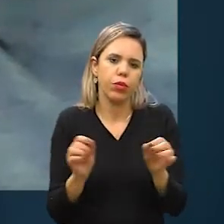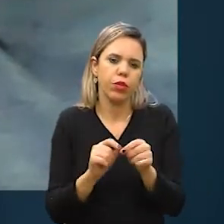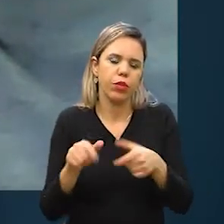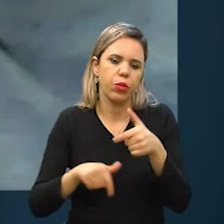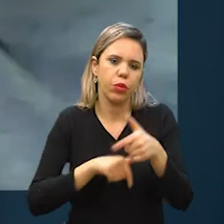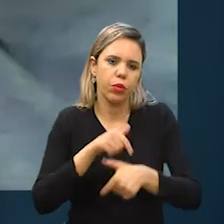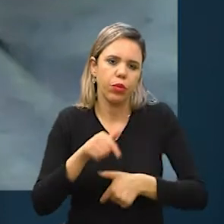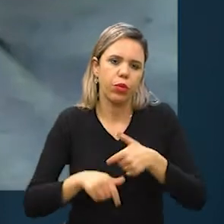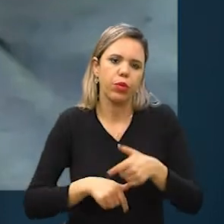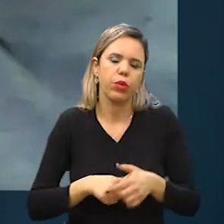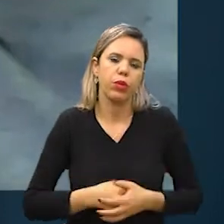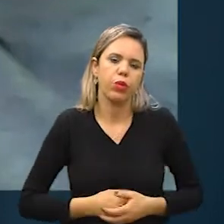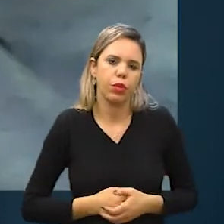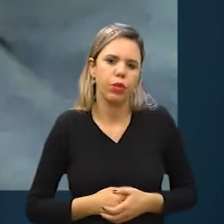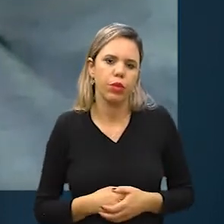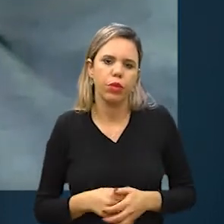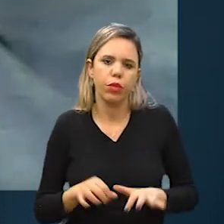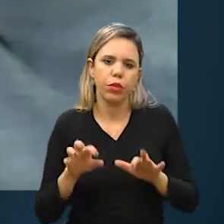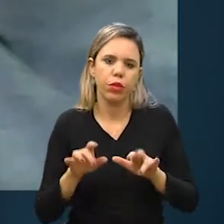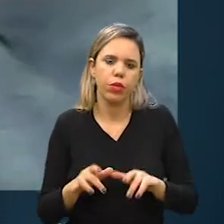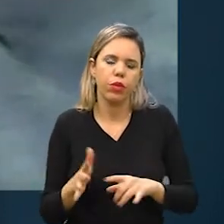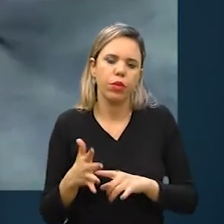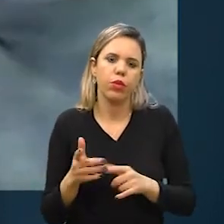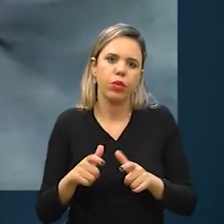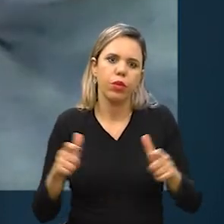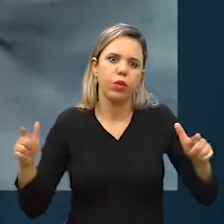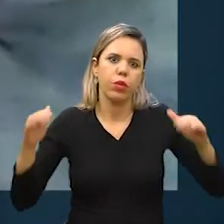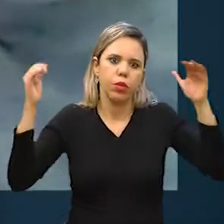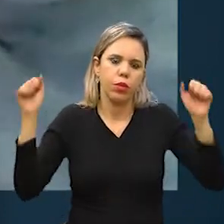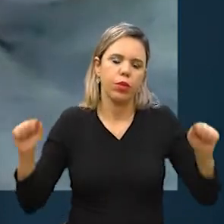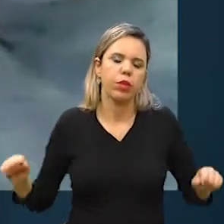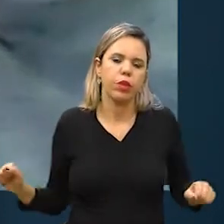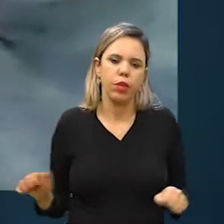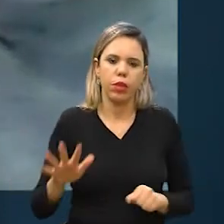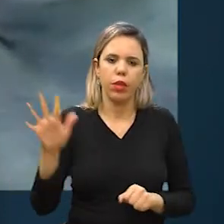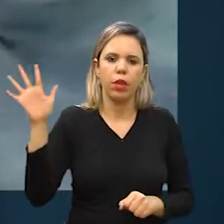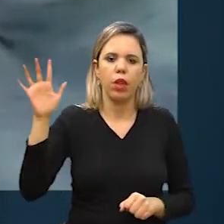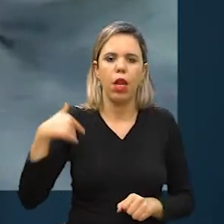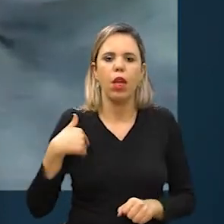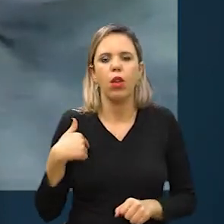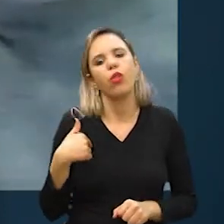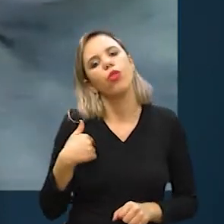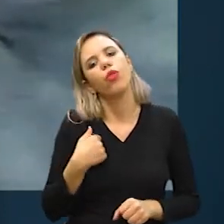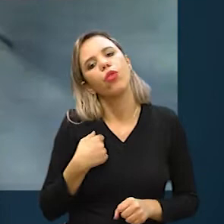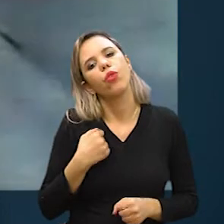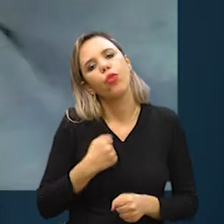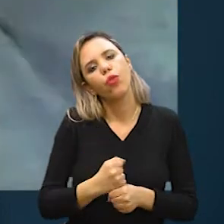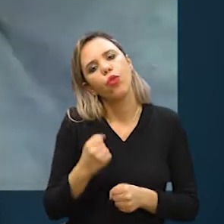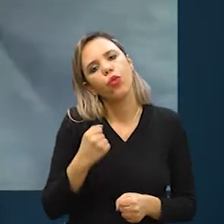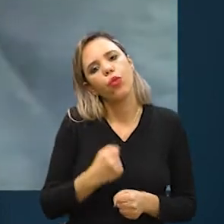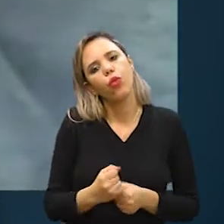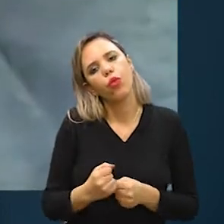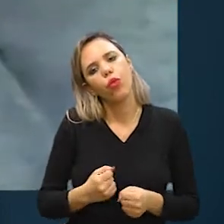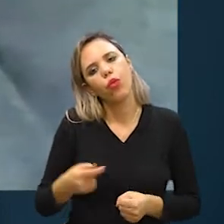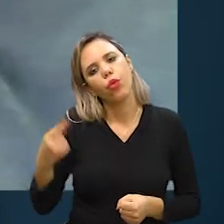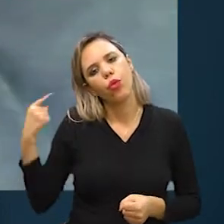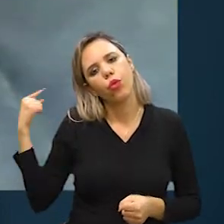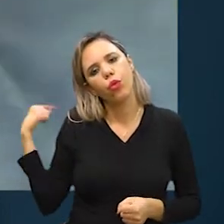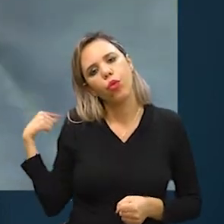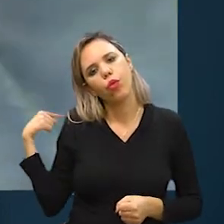porte fazendo o trabalho dessas máquinas grandes, que custavam muito caro. Eu me formei nessa época